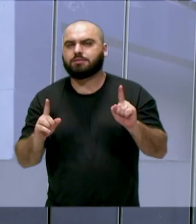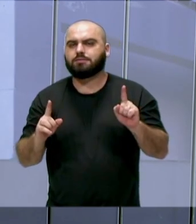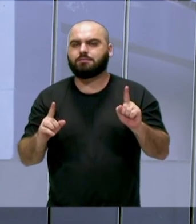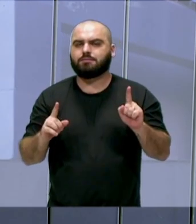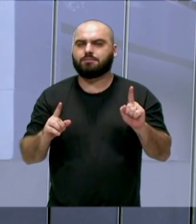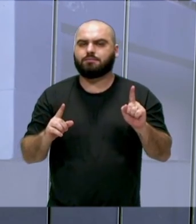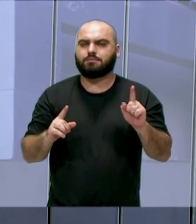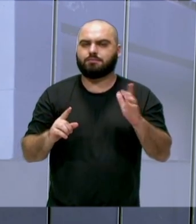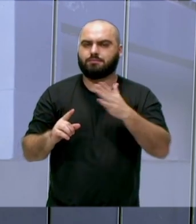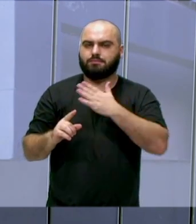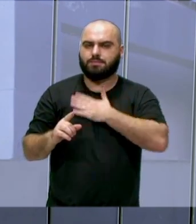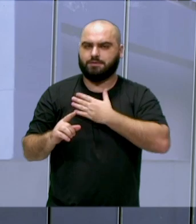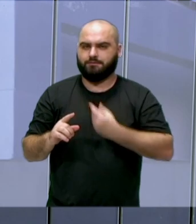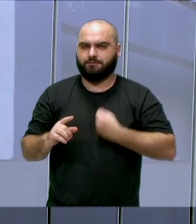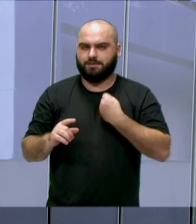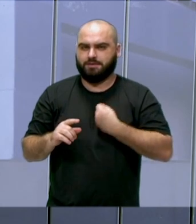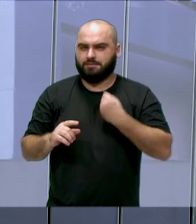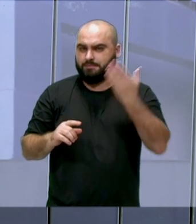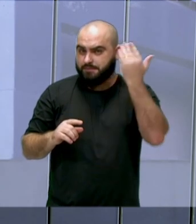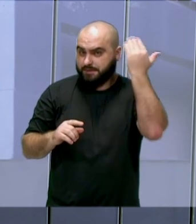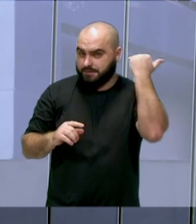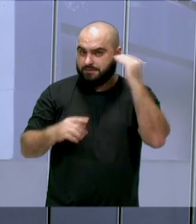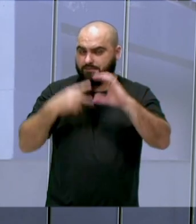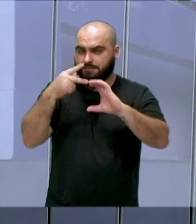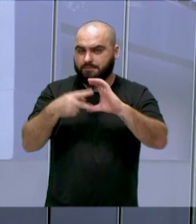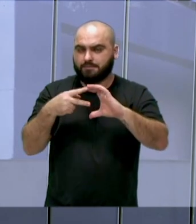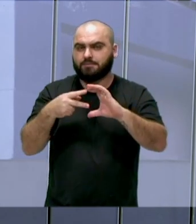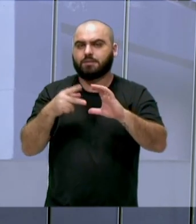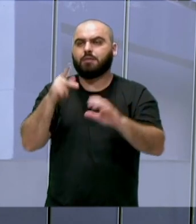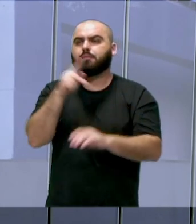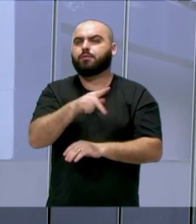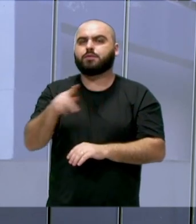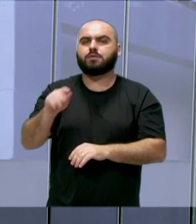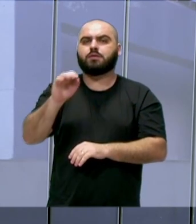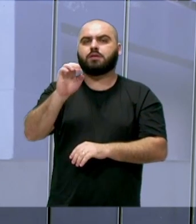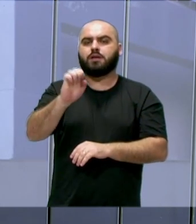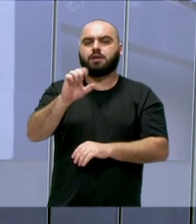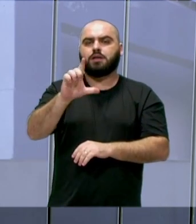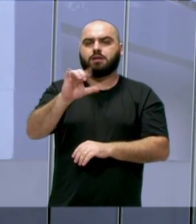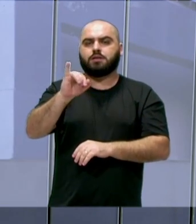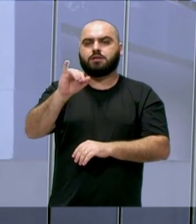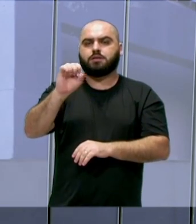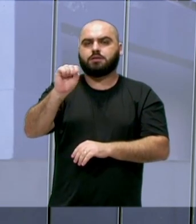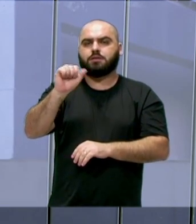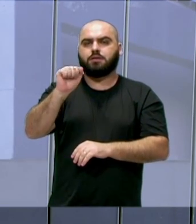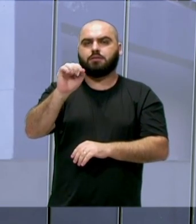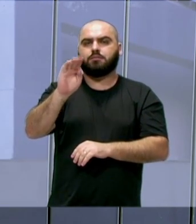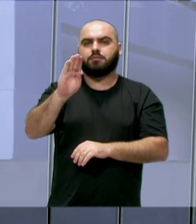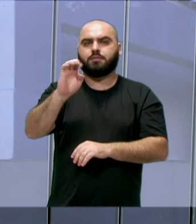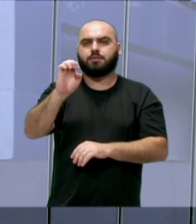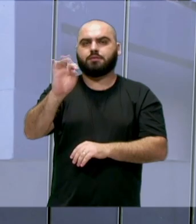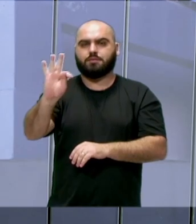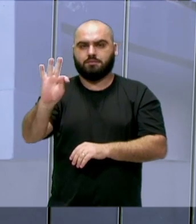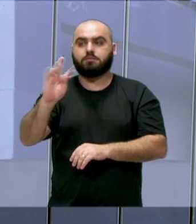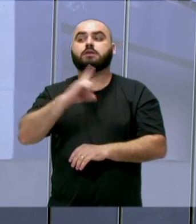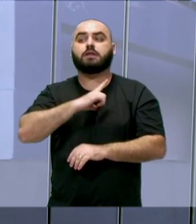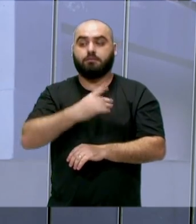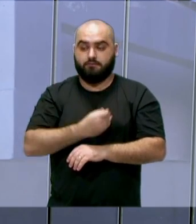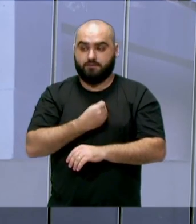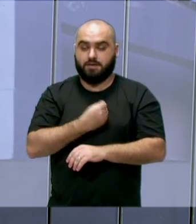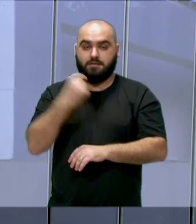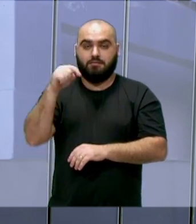na minha passagem anterior pela casa, a professora Elizabeth Laurindo, ela também teve uma passagem por aqui